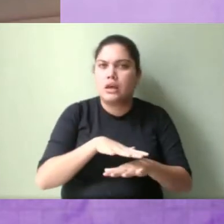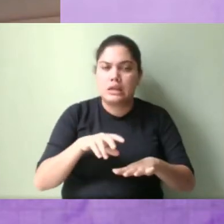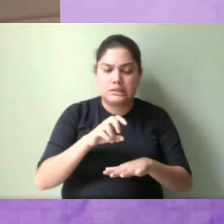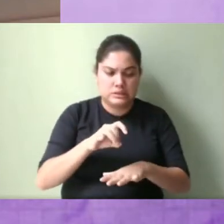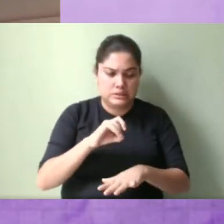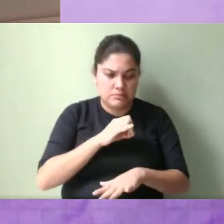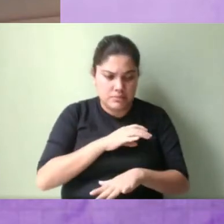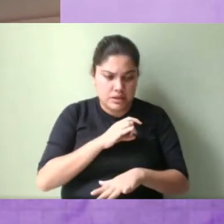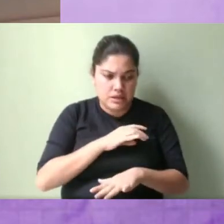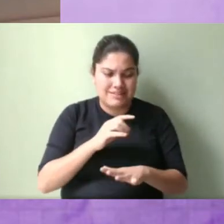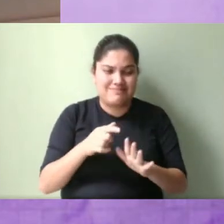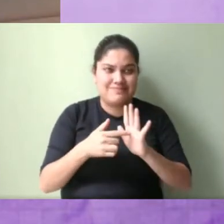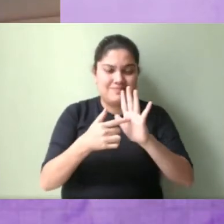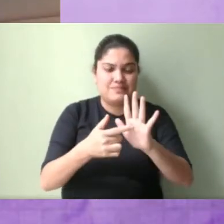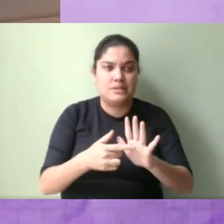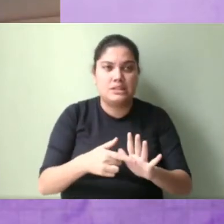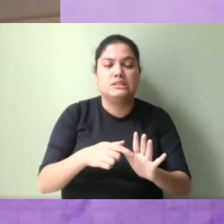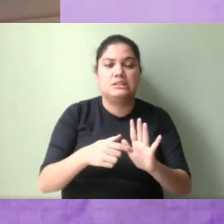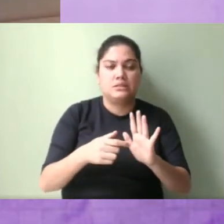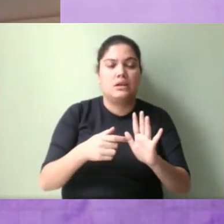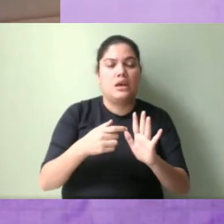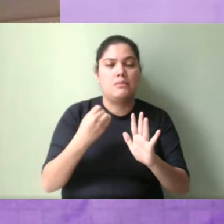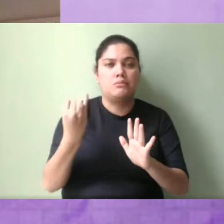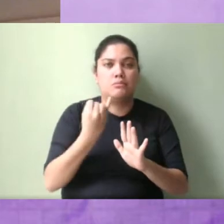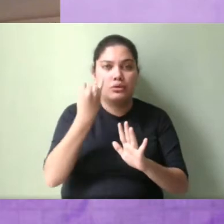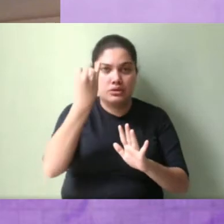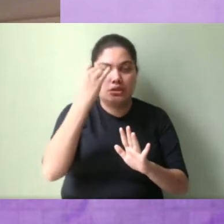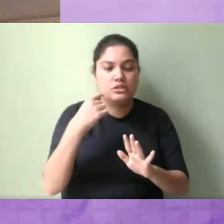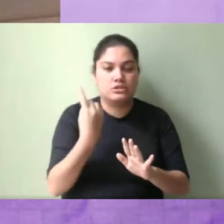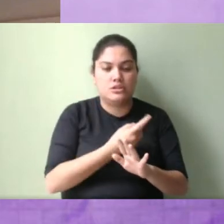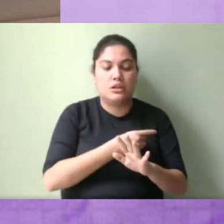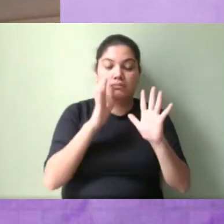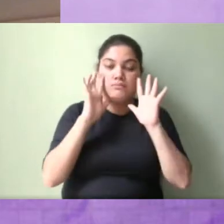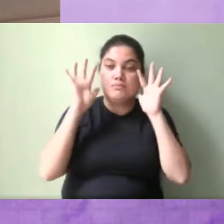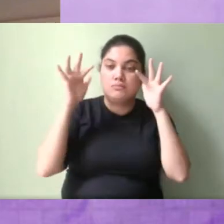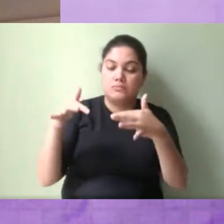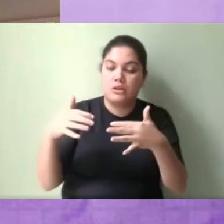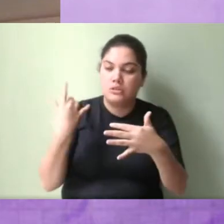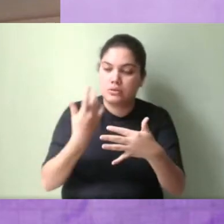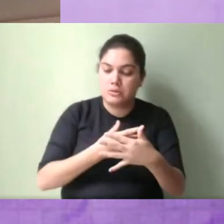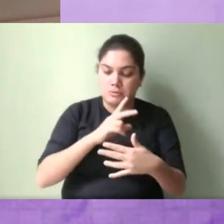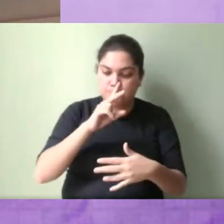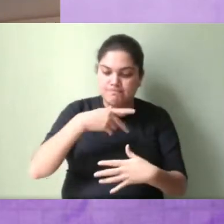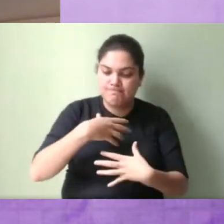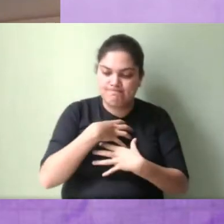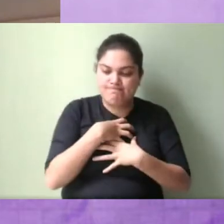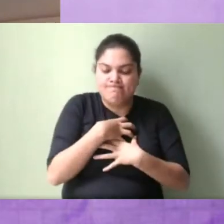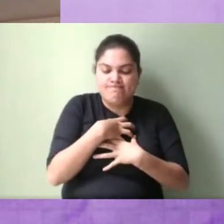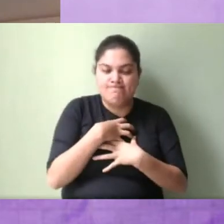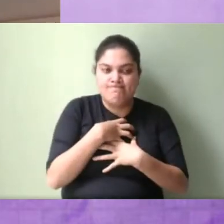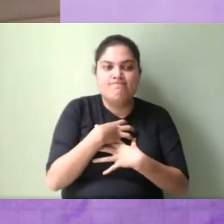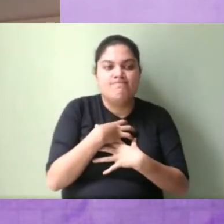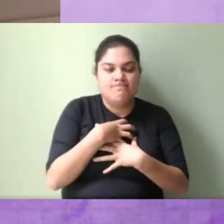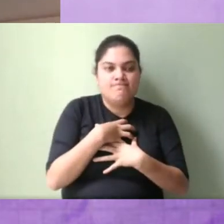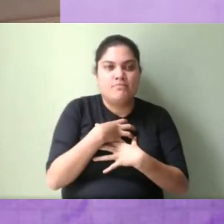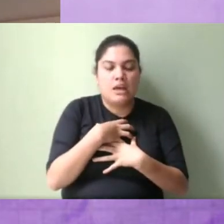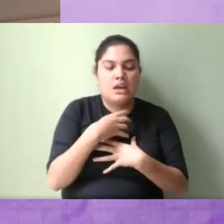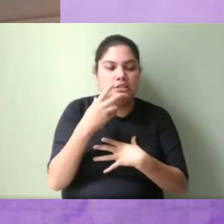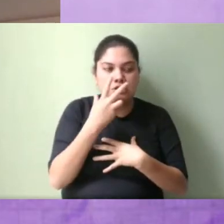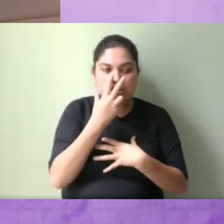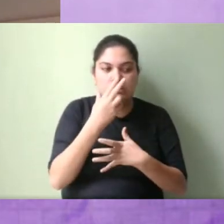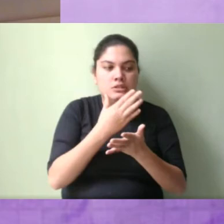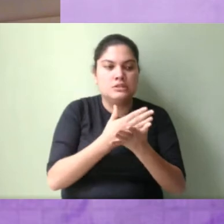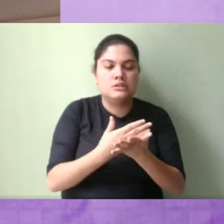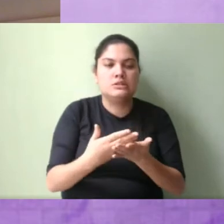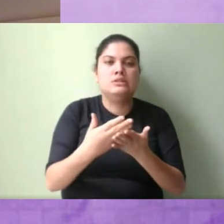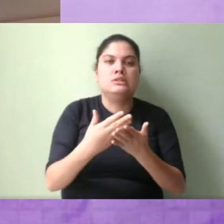e as meninas se sintam à vontade para demandar seu espaço, que elas não tenham medo, e se elas tiverem medo, isso é um péssimo sinal. É importante